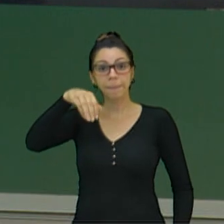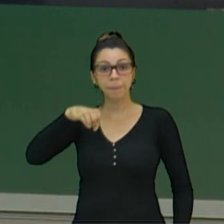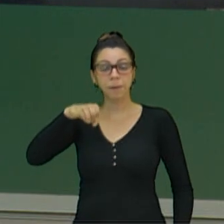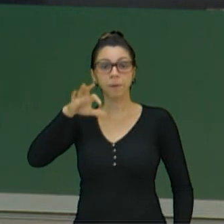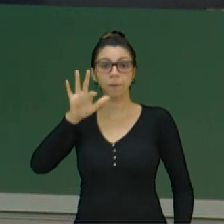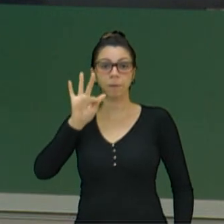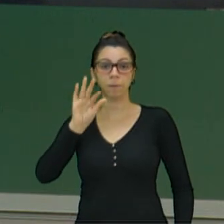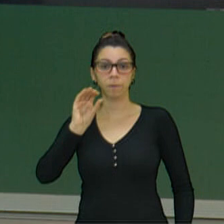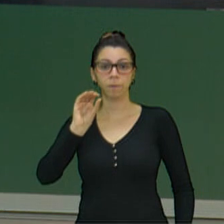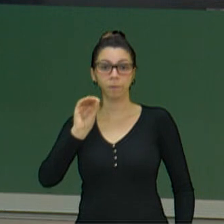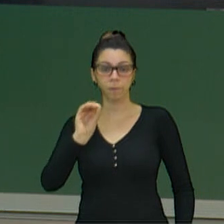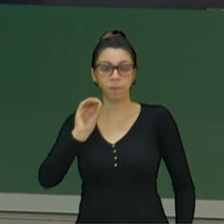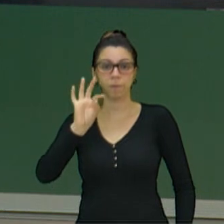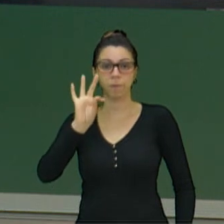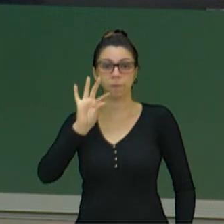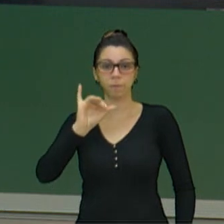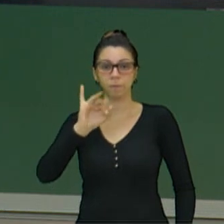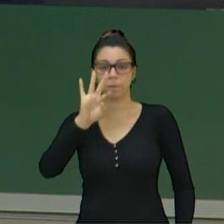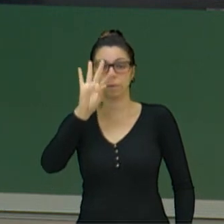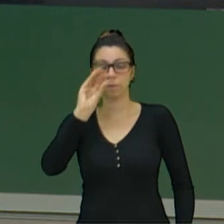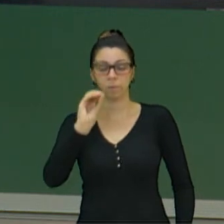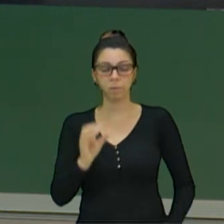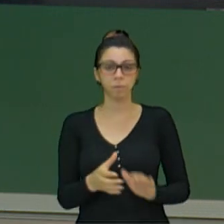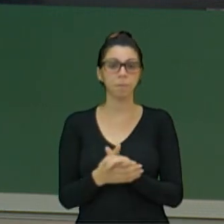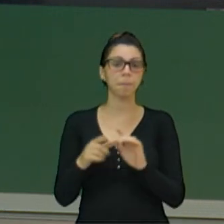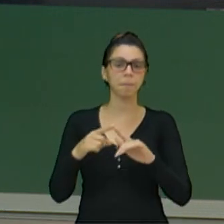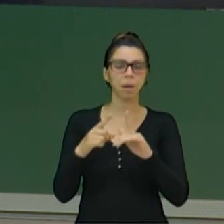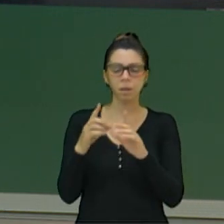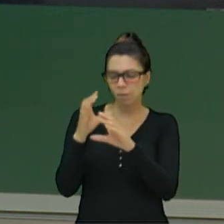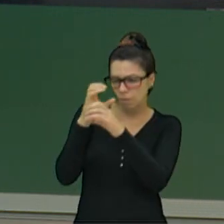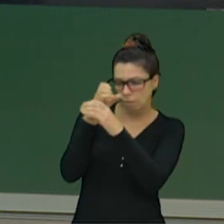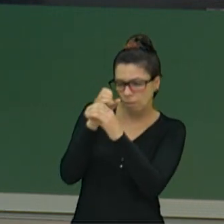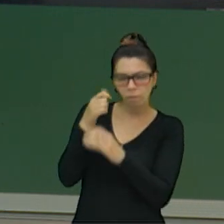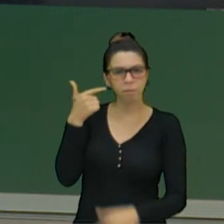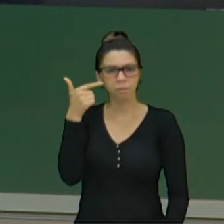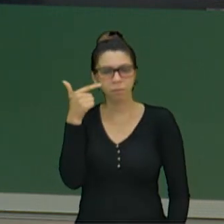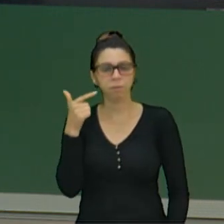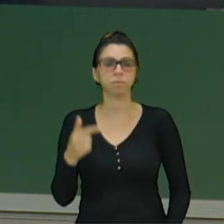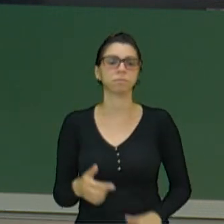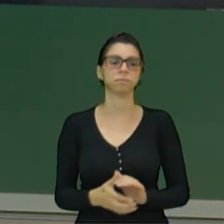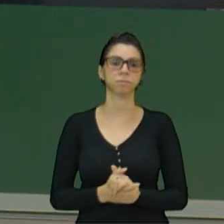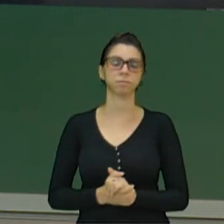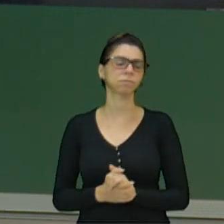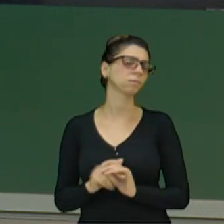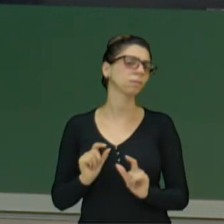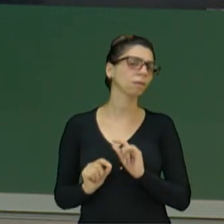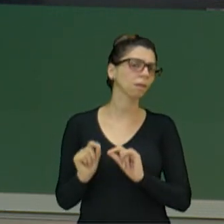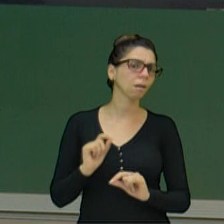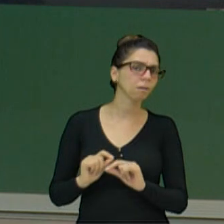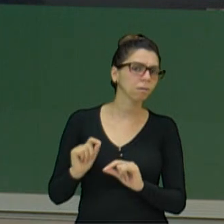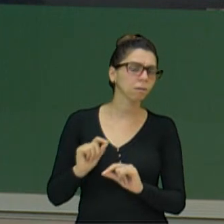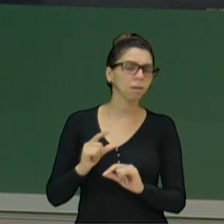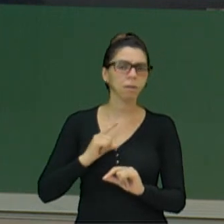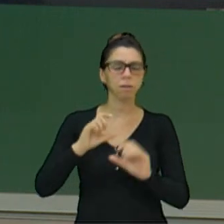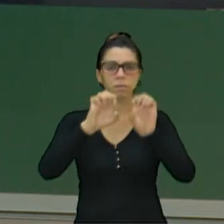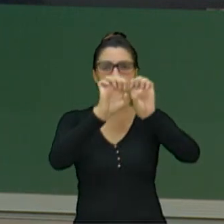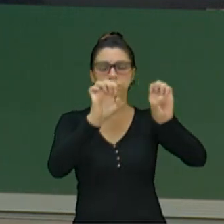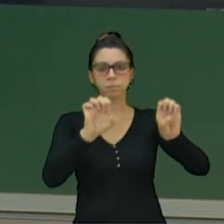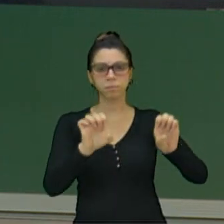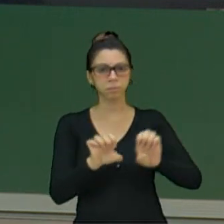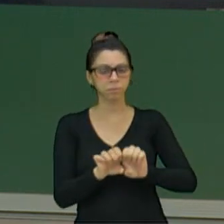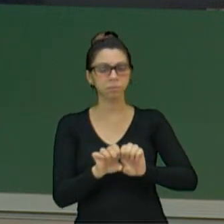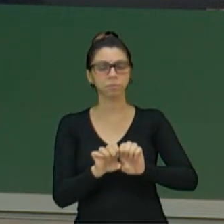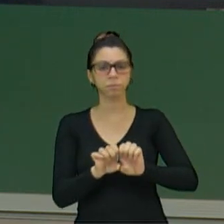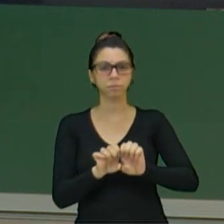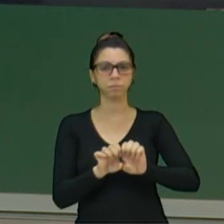elas não são estruturas tão visíveis assim. Quem a gente já falou que tem gametófito? Que tem uma estrutura assim que não é tão